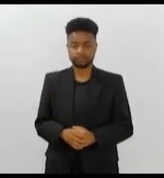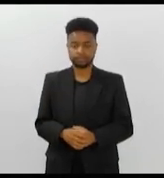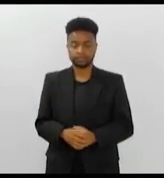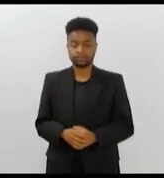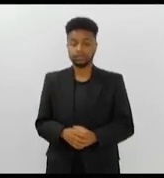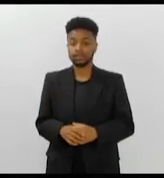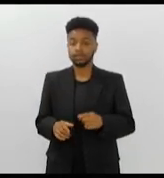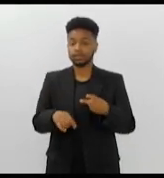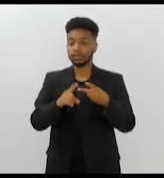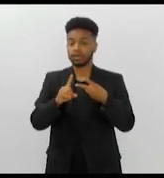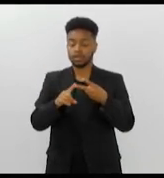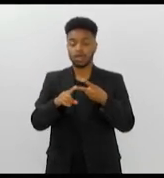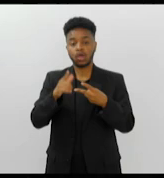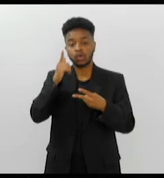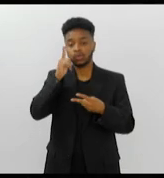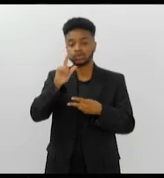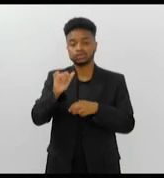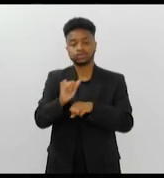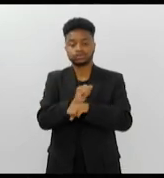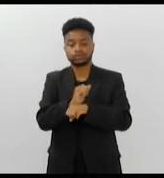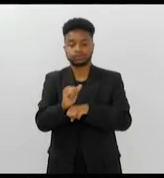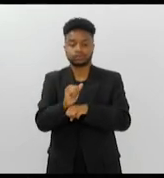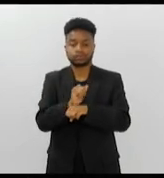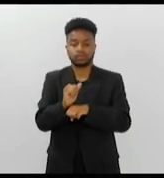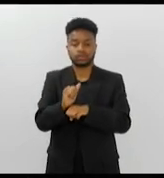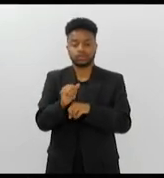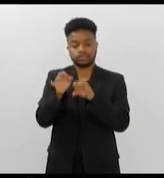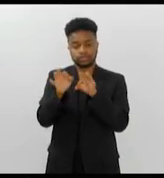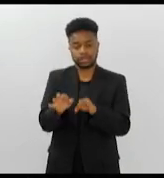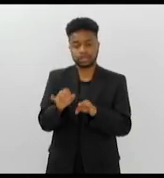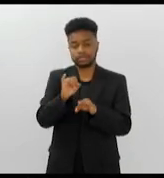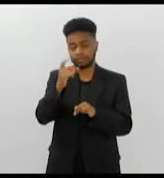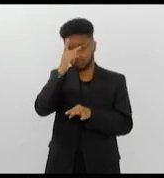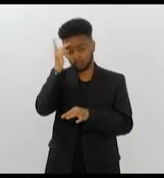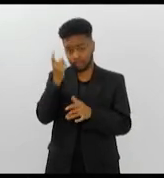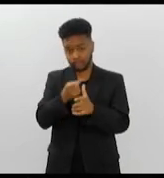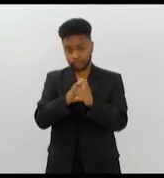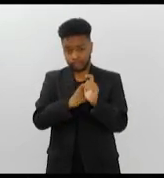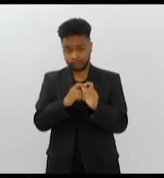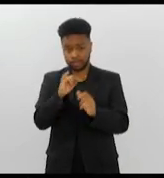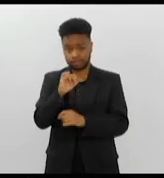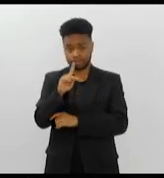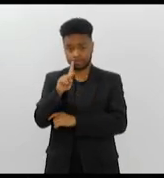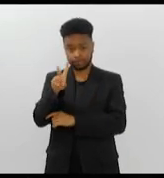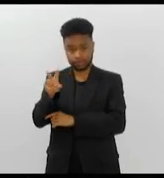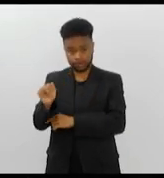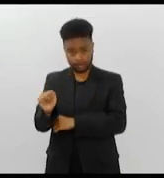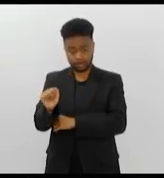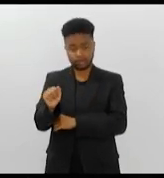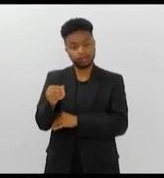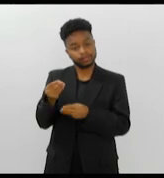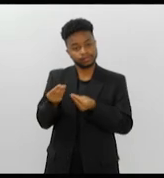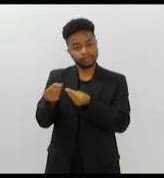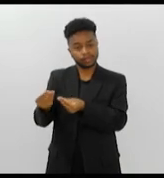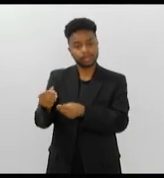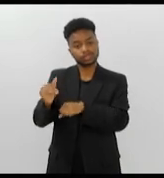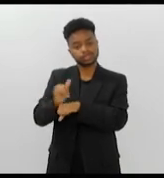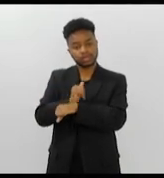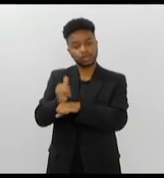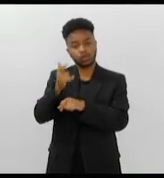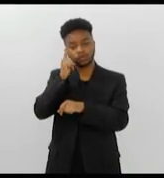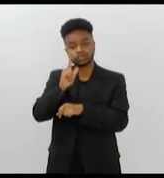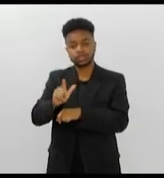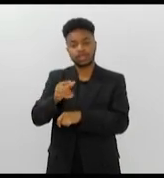saída justa para os devedores de PVA para poderem regularizar as suas